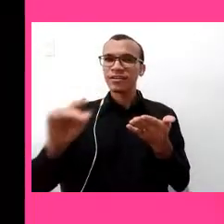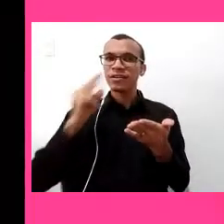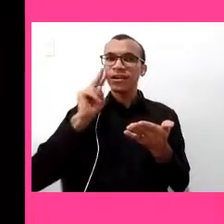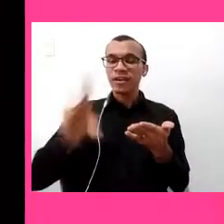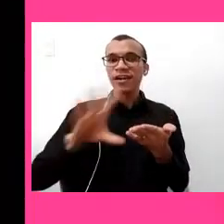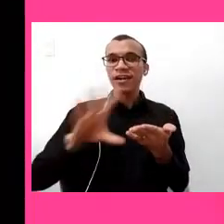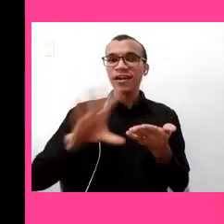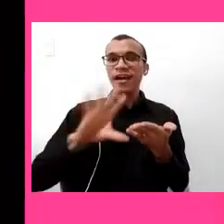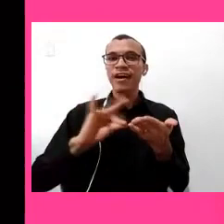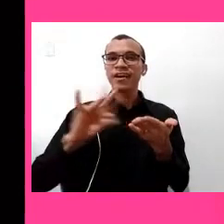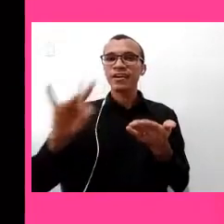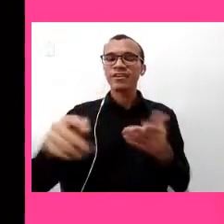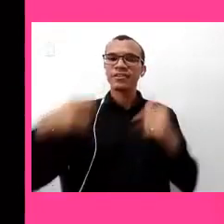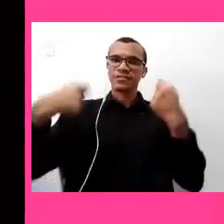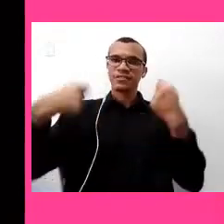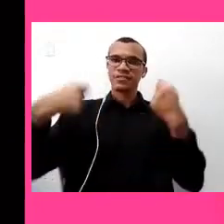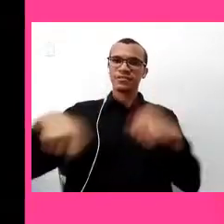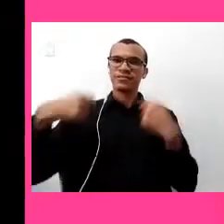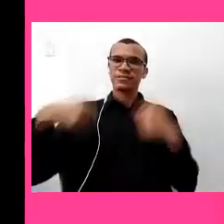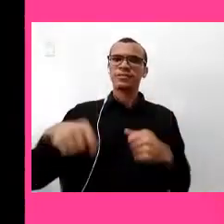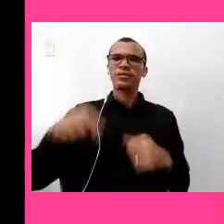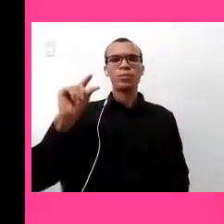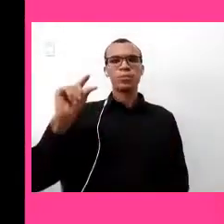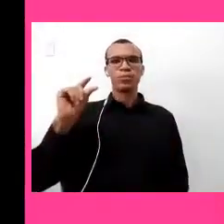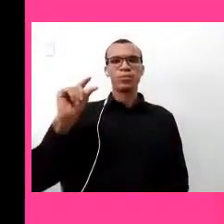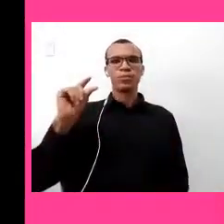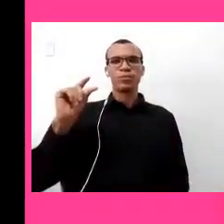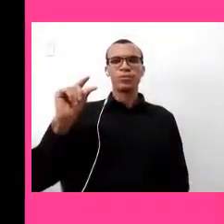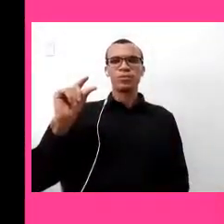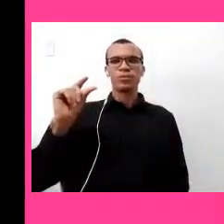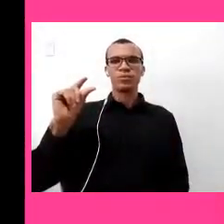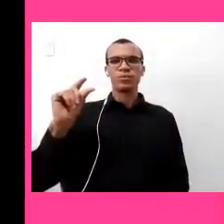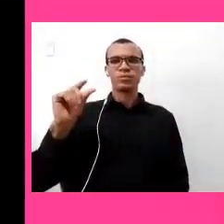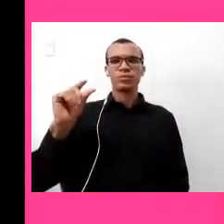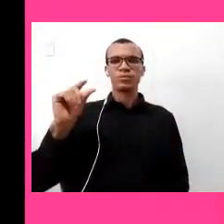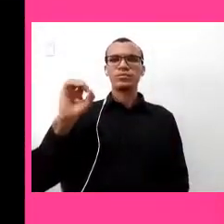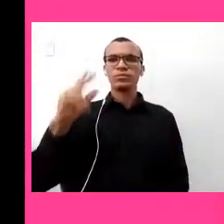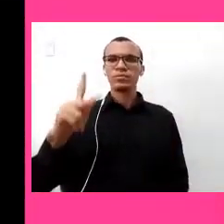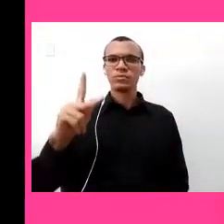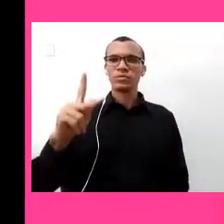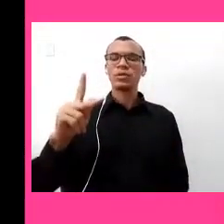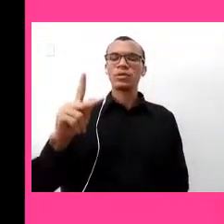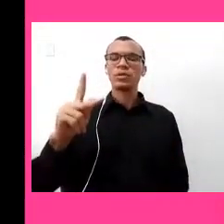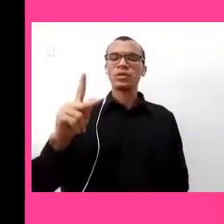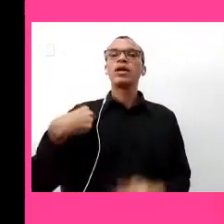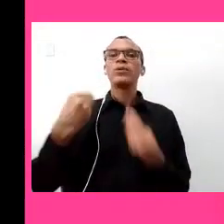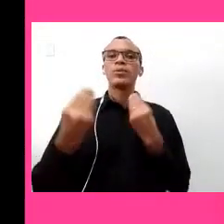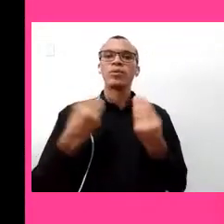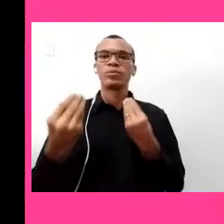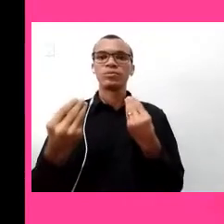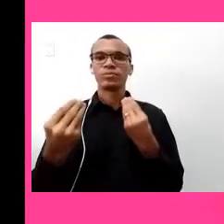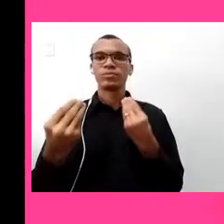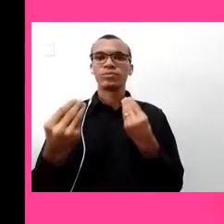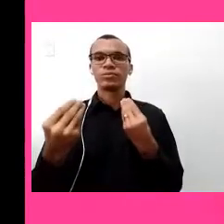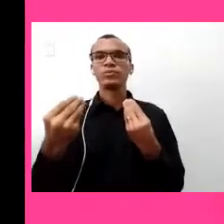passada em pouca quantidade, né? Eu geralmente faço uma coisa, eu pego um pedaço do papel que sobrou, ó,